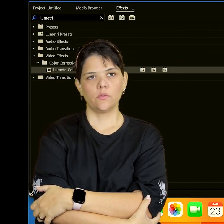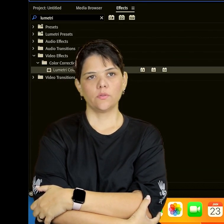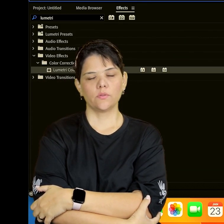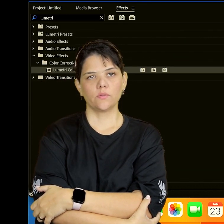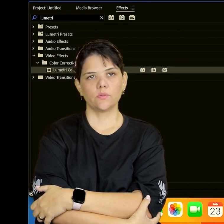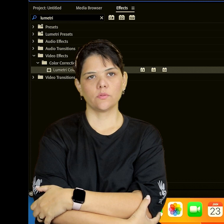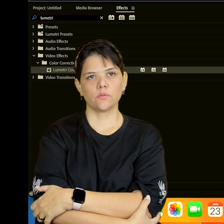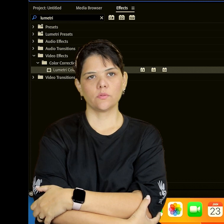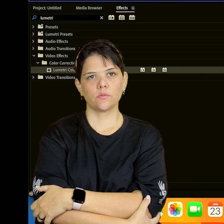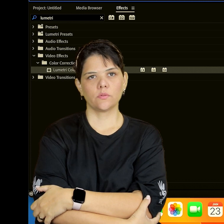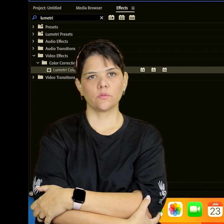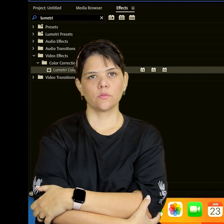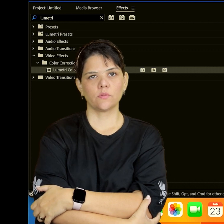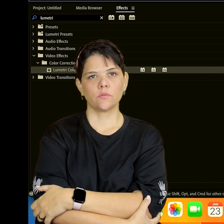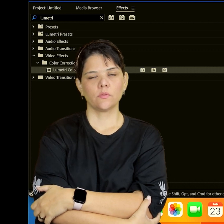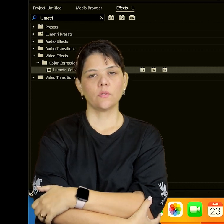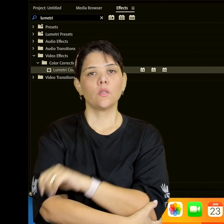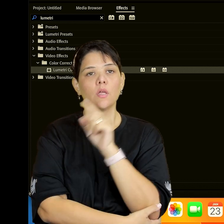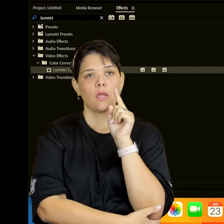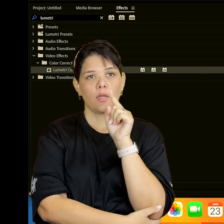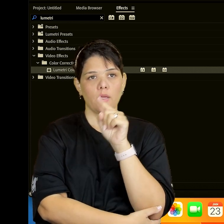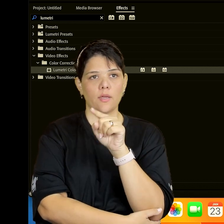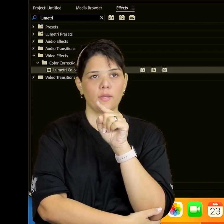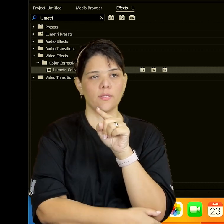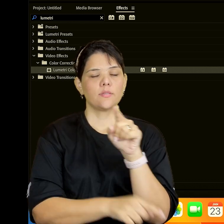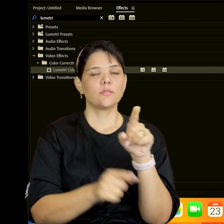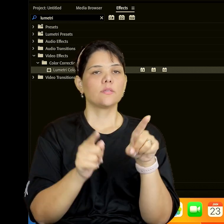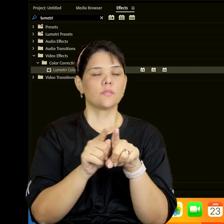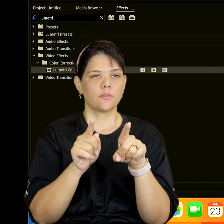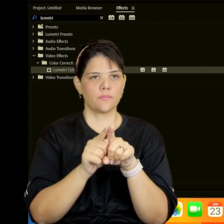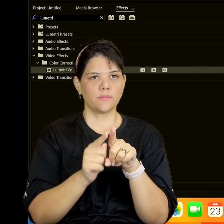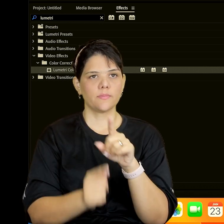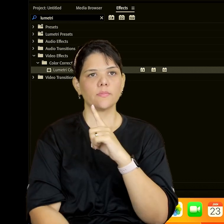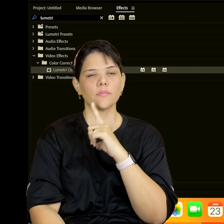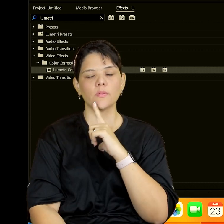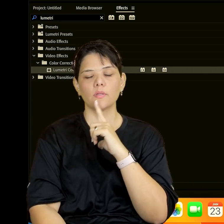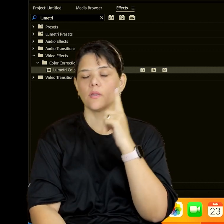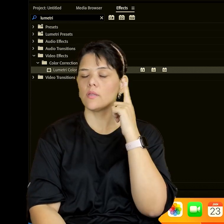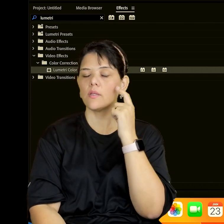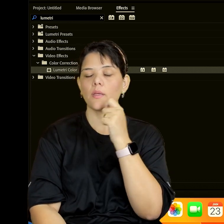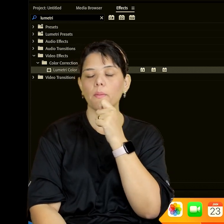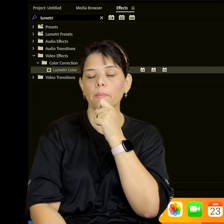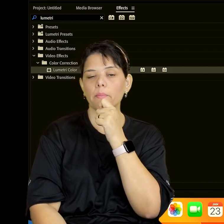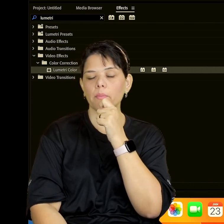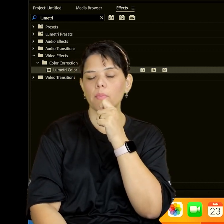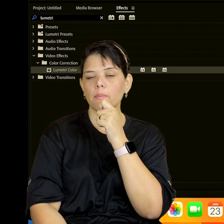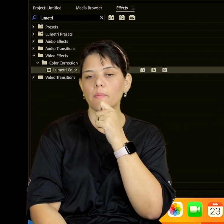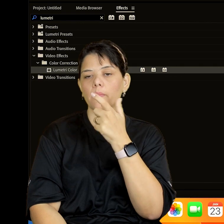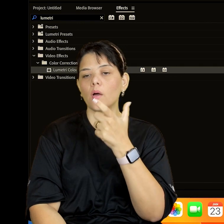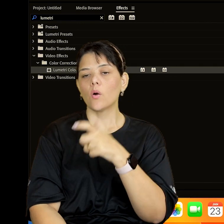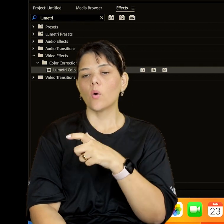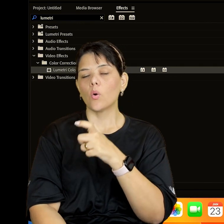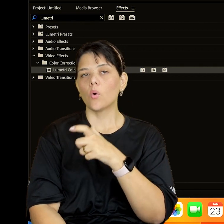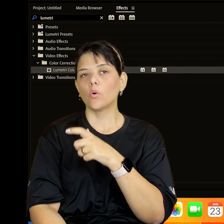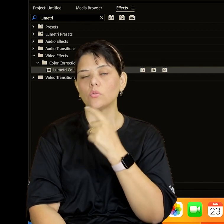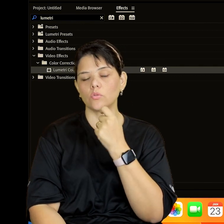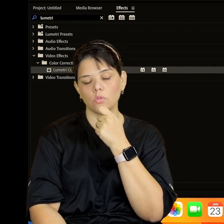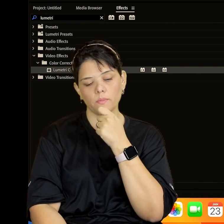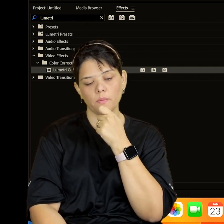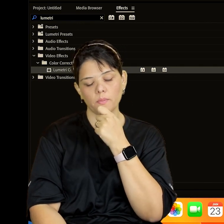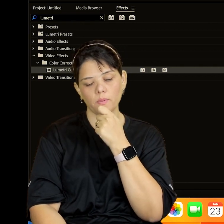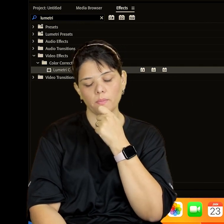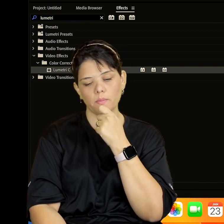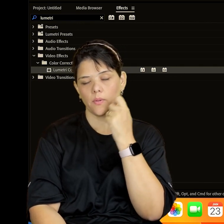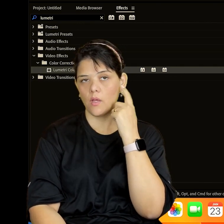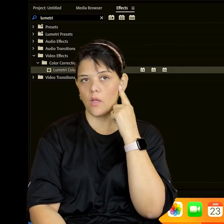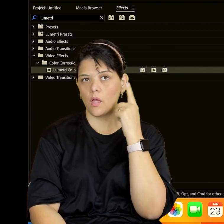o medidor de áudio, a gente tem no Premiere também. Então a gente vê exatamente onde está batendo o nosso ganho. Tranquilo? Tô